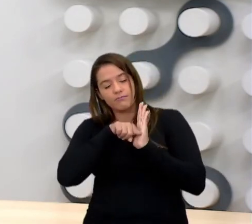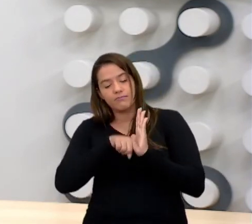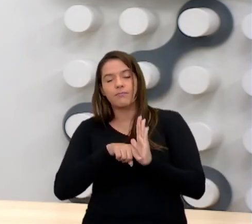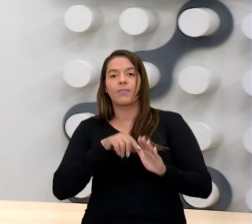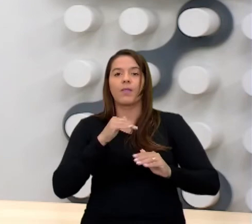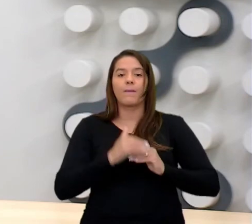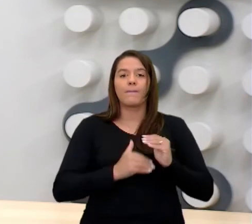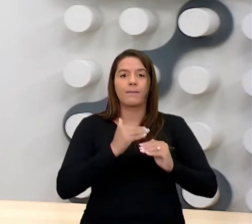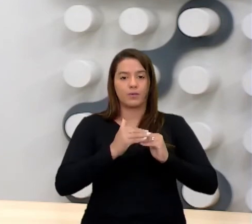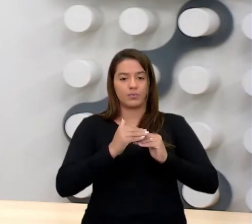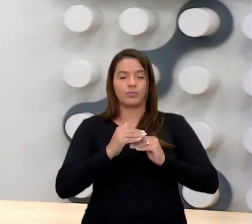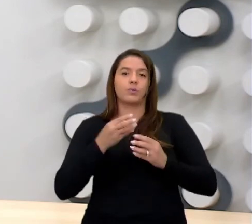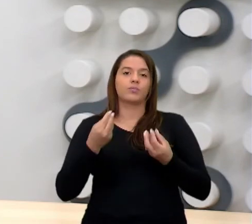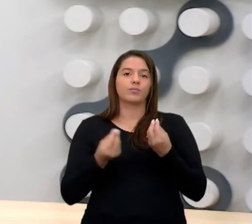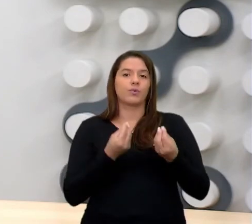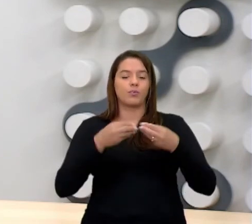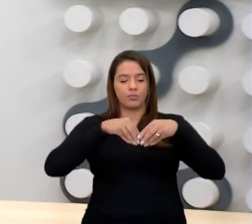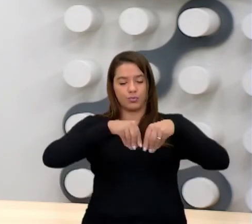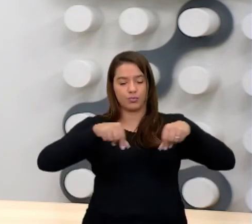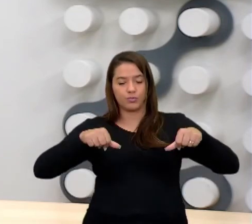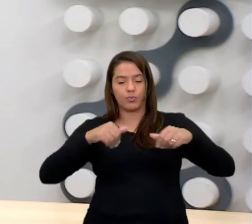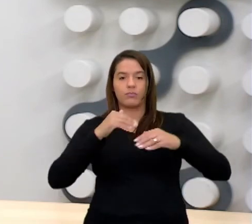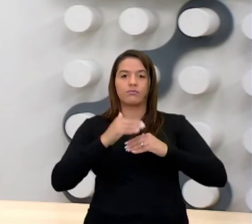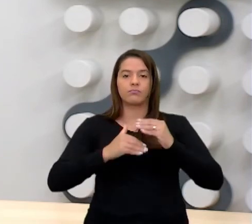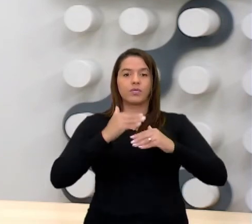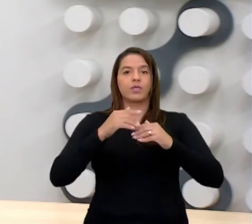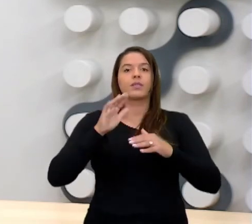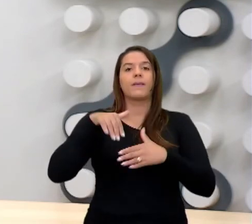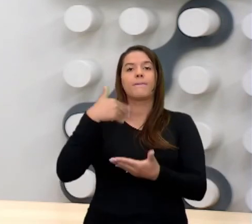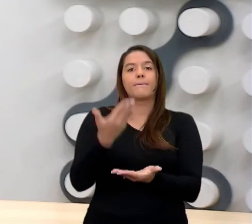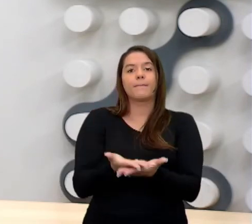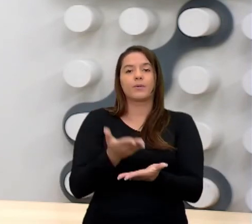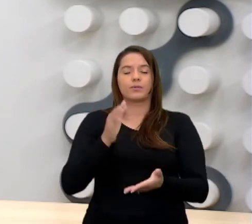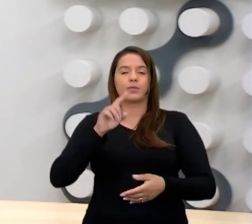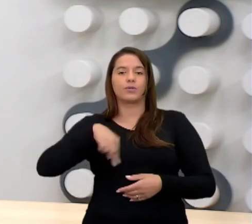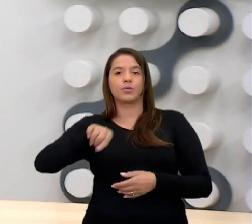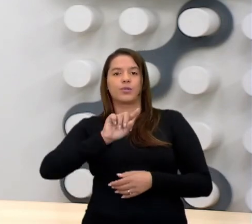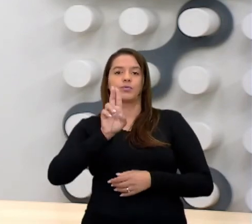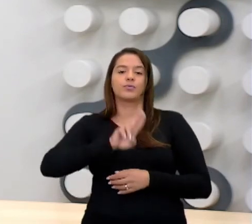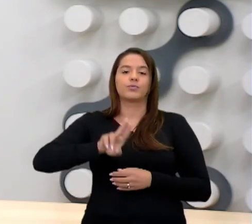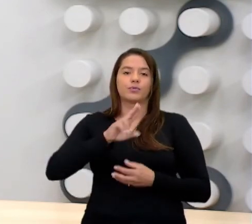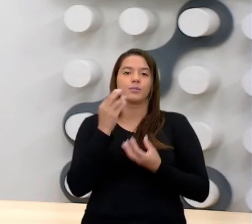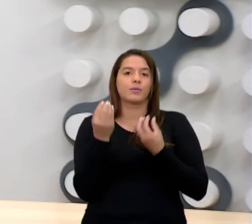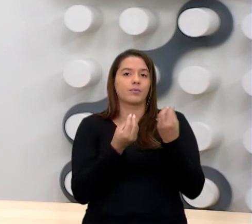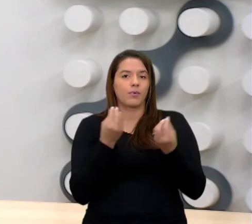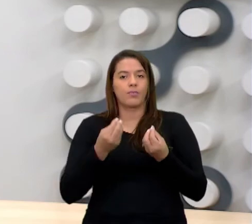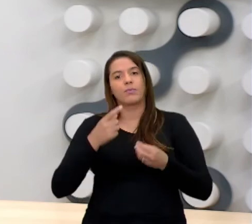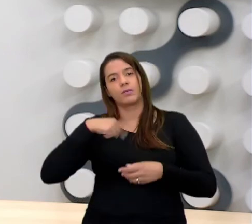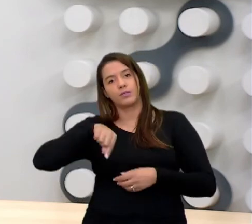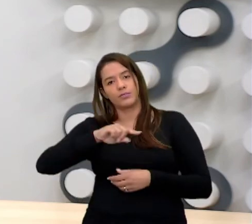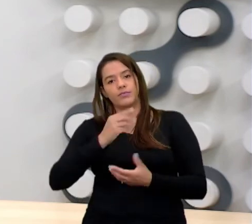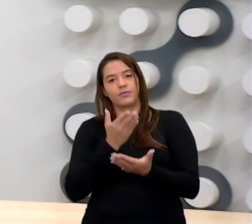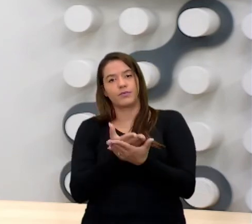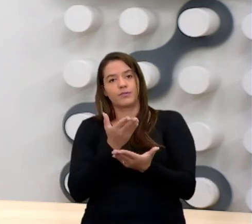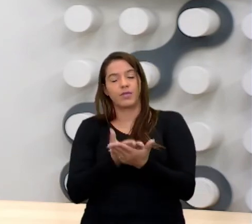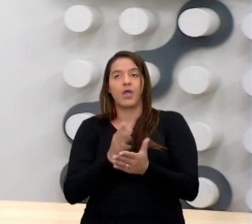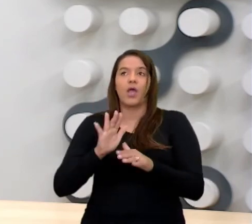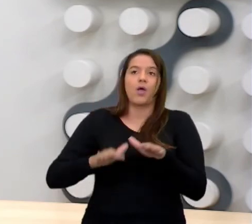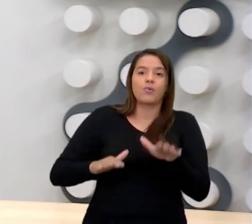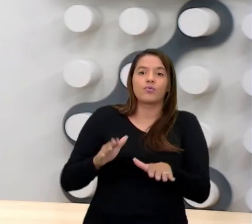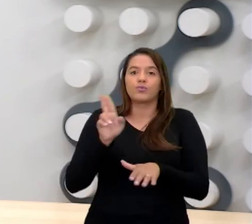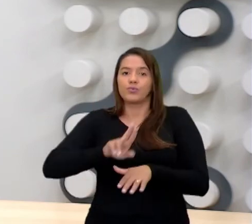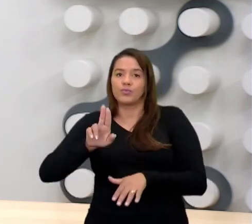do solo, né, e como nós no final, né, utilizamos ele, né. Muitas vezes aí utilizamos, né, adequadamente e outras